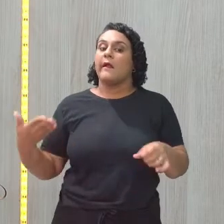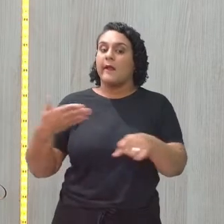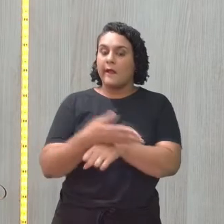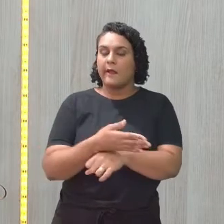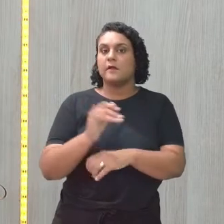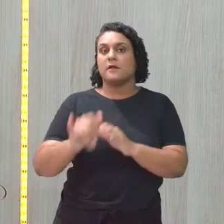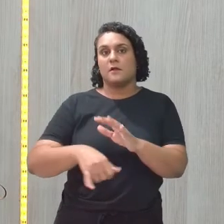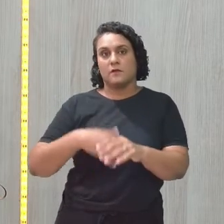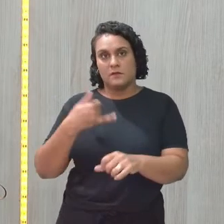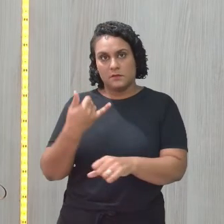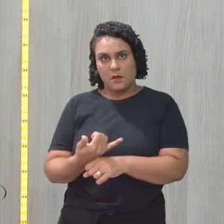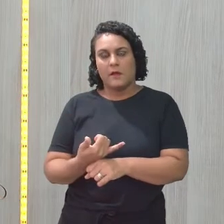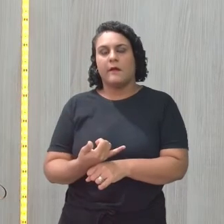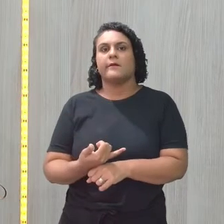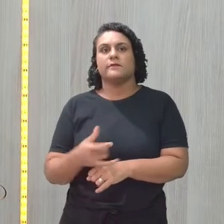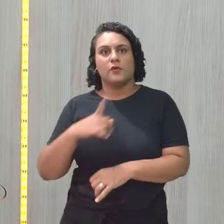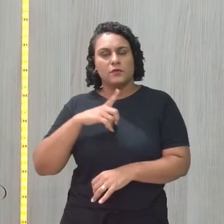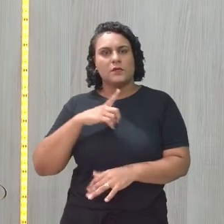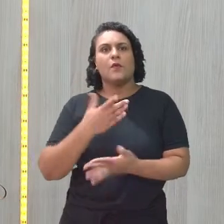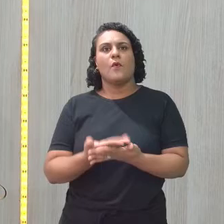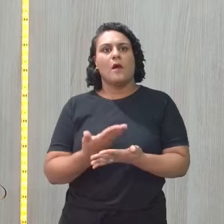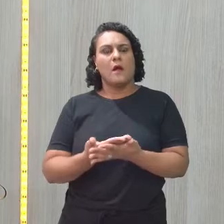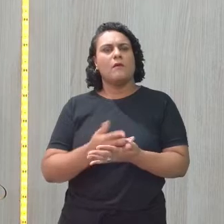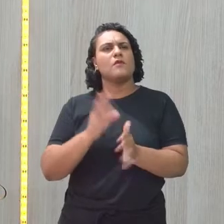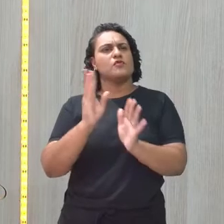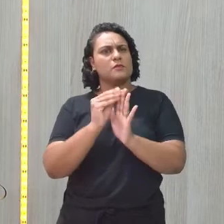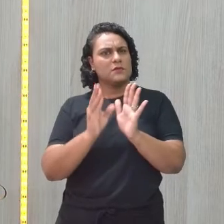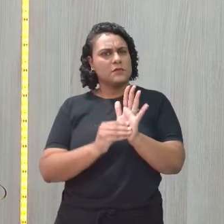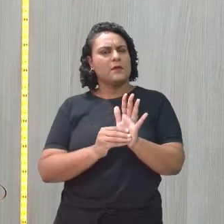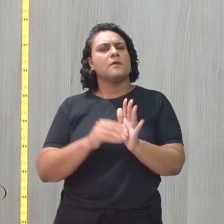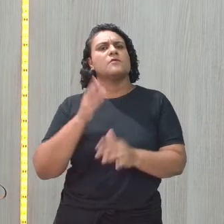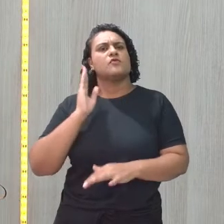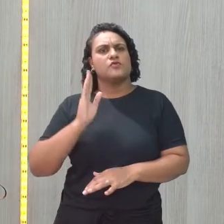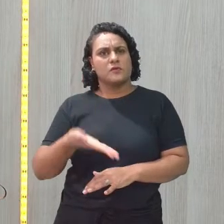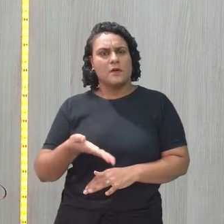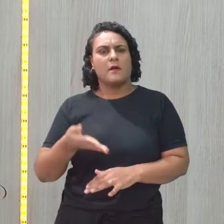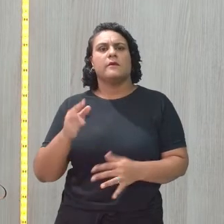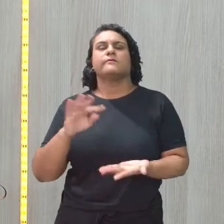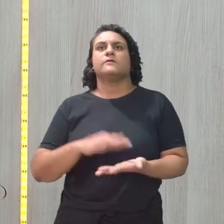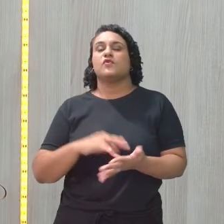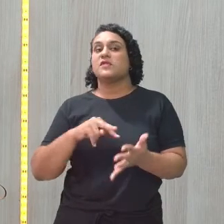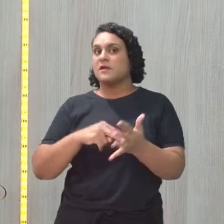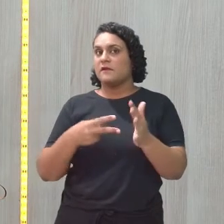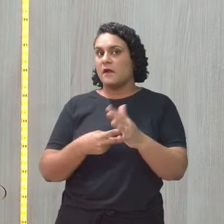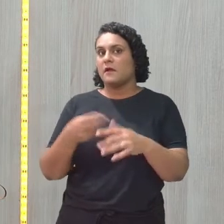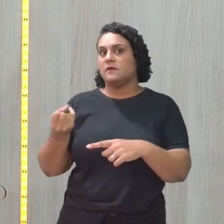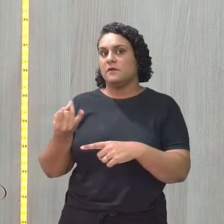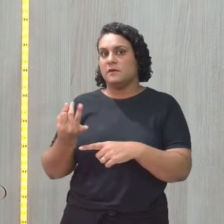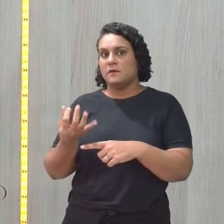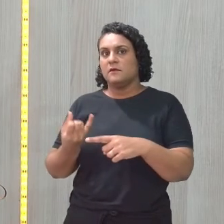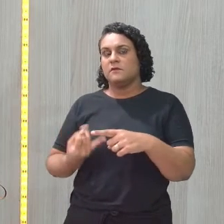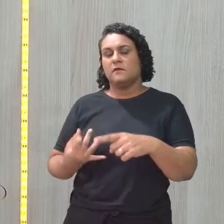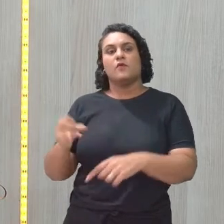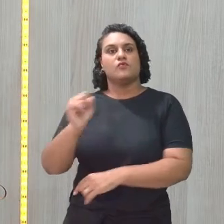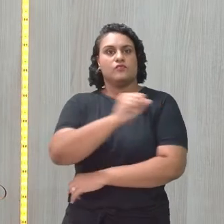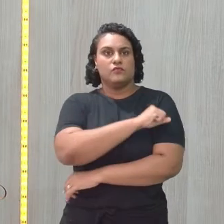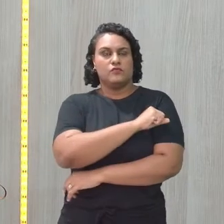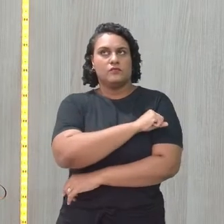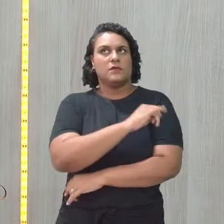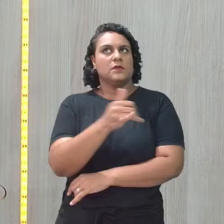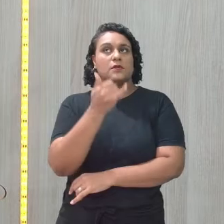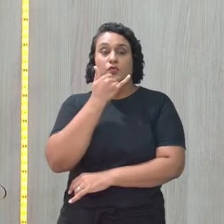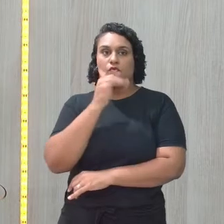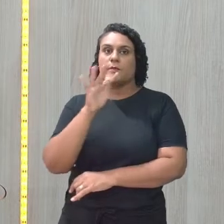gente, no caso, eu já tenho aulas aí sobre significados das frações lá no 8º ano, desculpe,